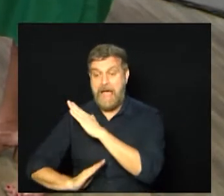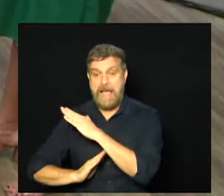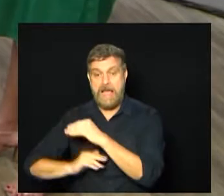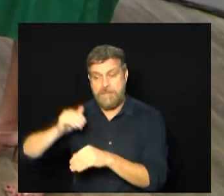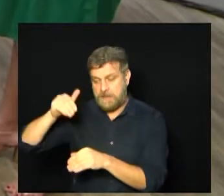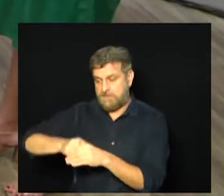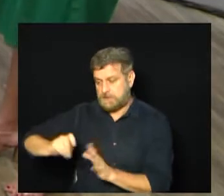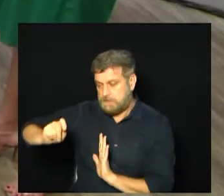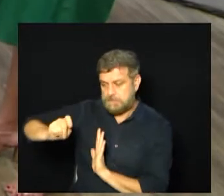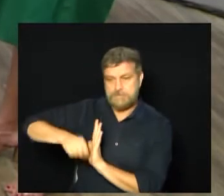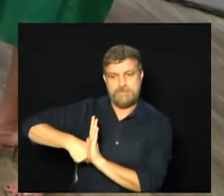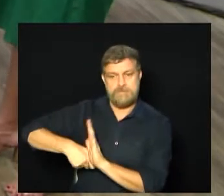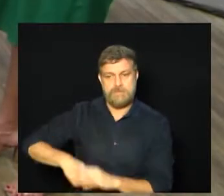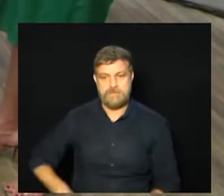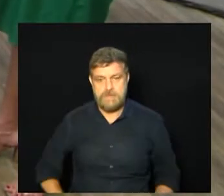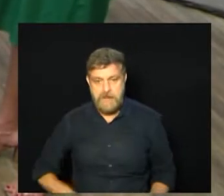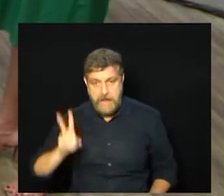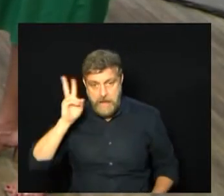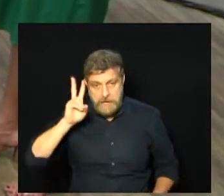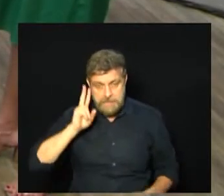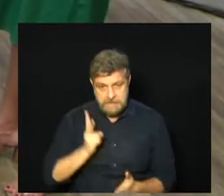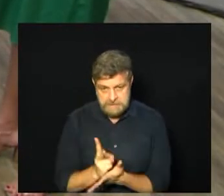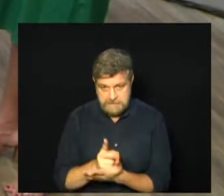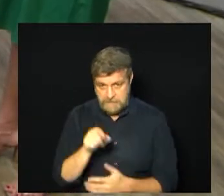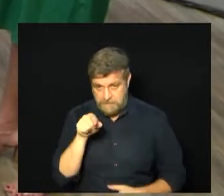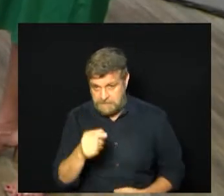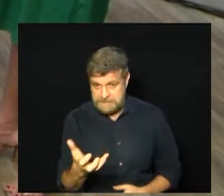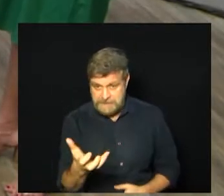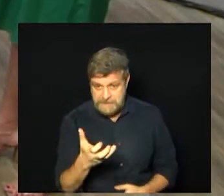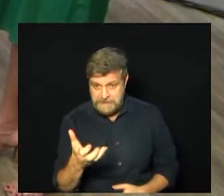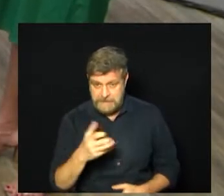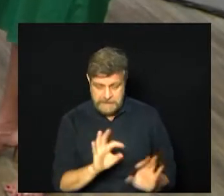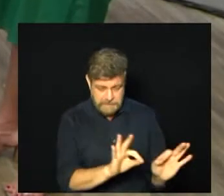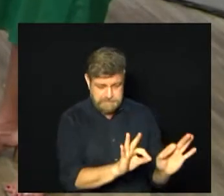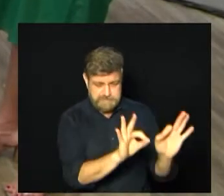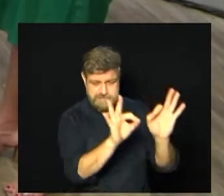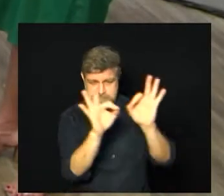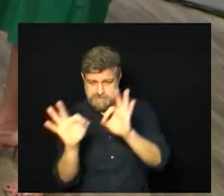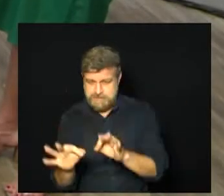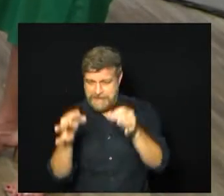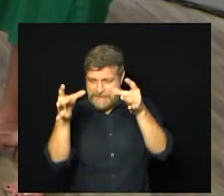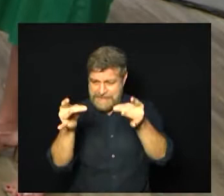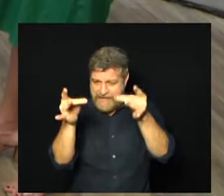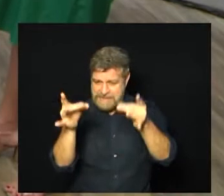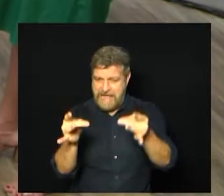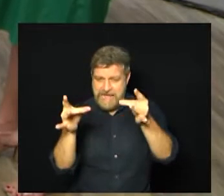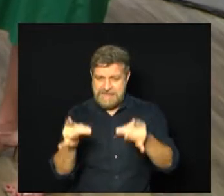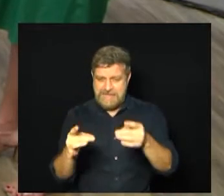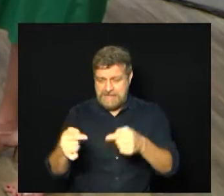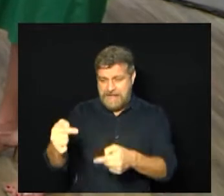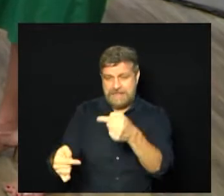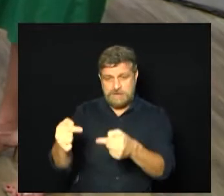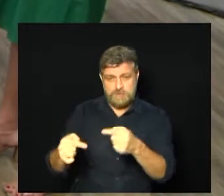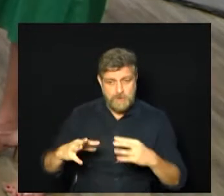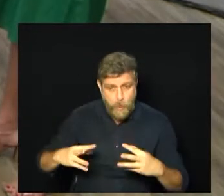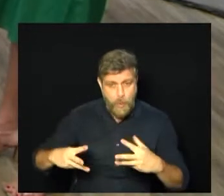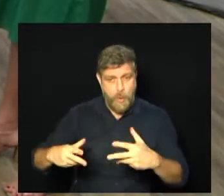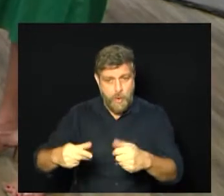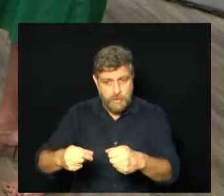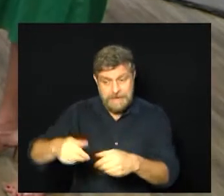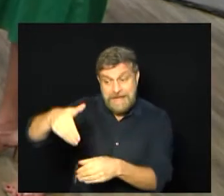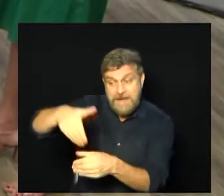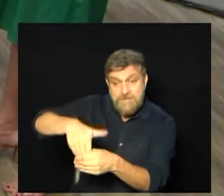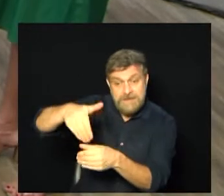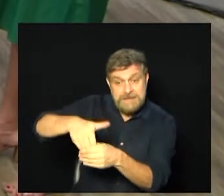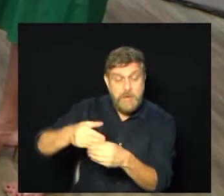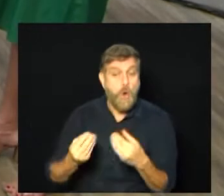de Campinas. Tá certo. Lembrando sempre que se você quiser acompanhar todos os detalhes, as discussões e essas votações,